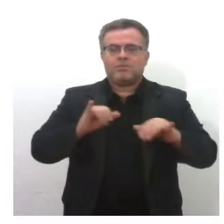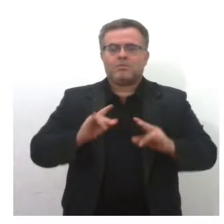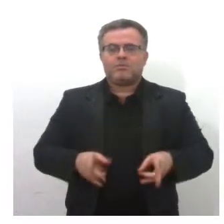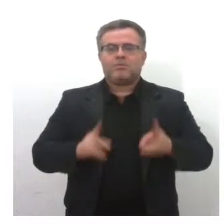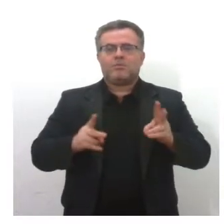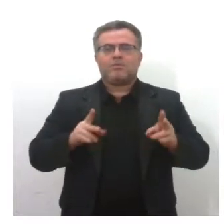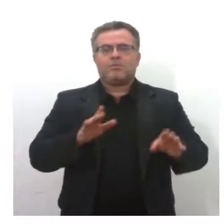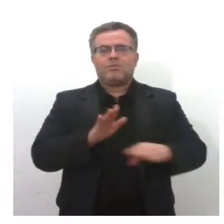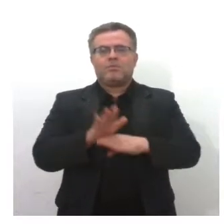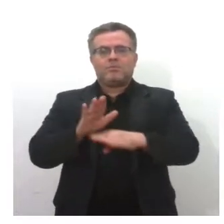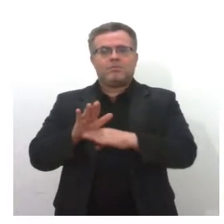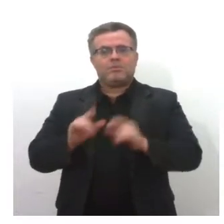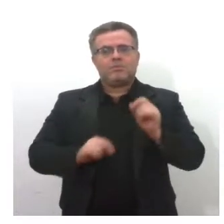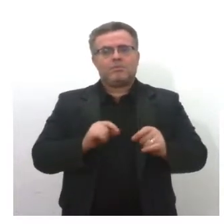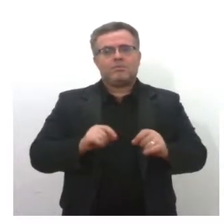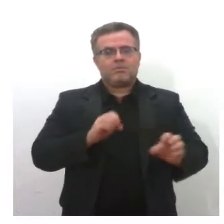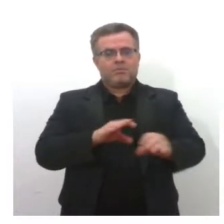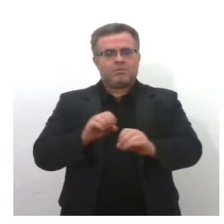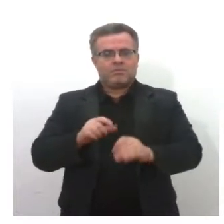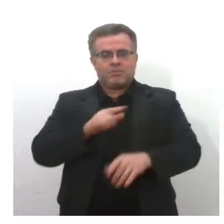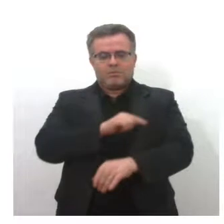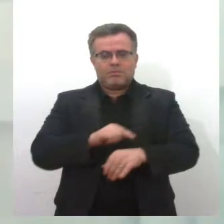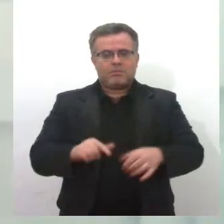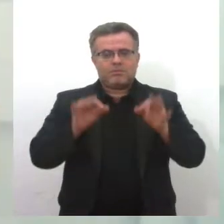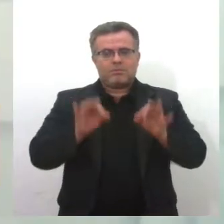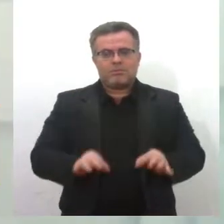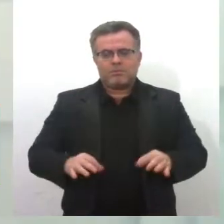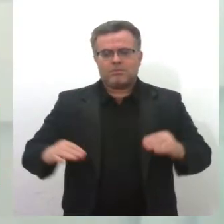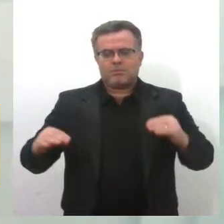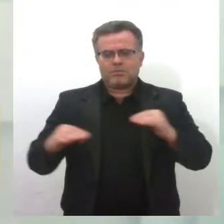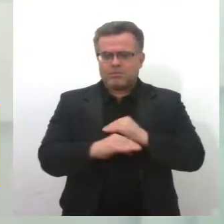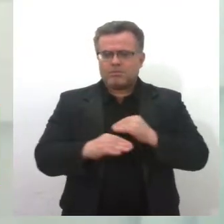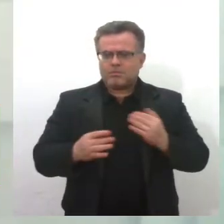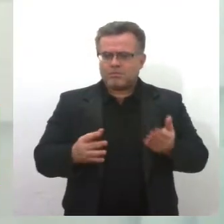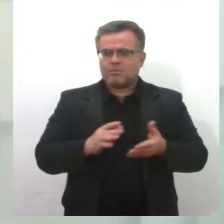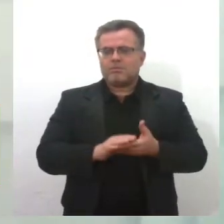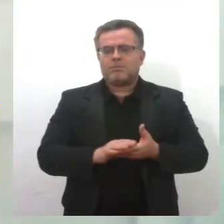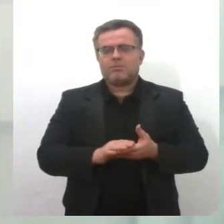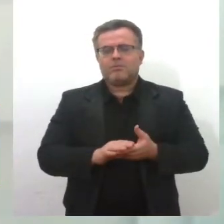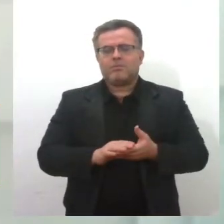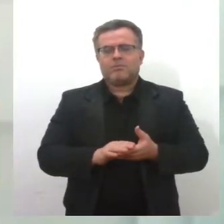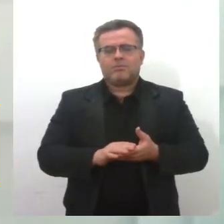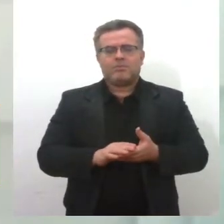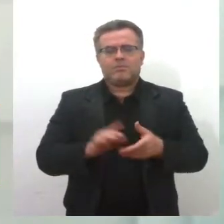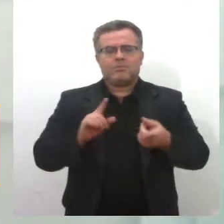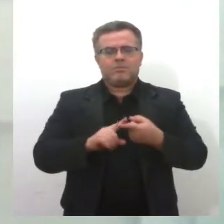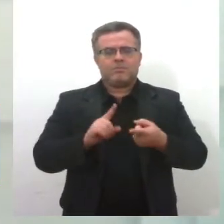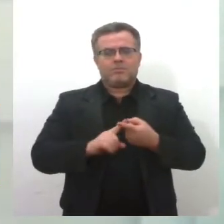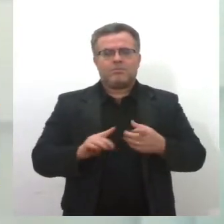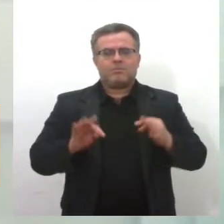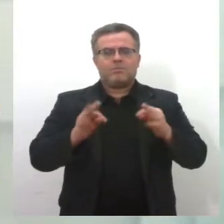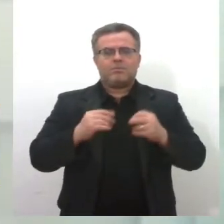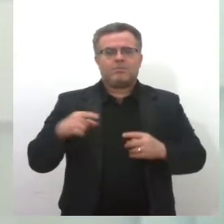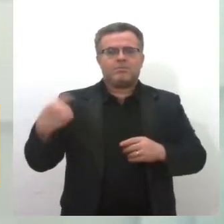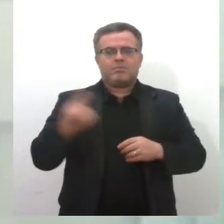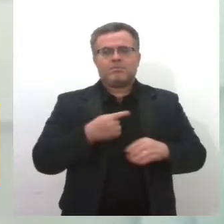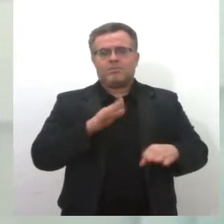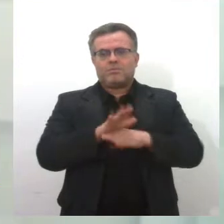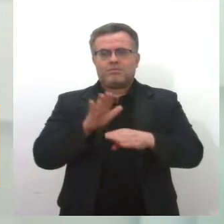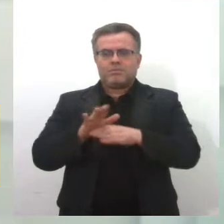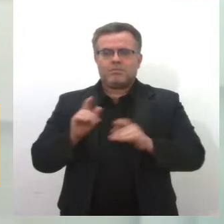sobre a educação no trânsito, campanhas voltadas não só aos motoristas, mas também aos pedestres, pois todos nós temos as nossas contribuições